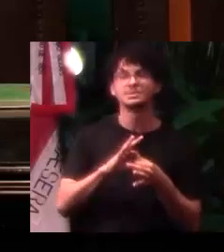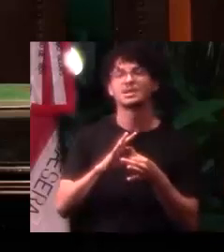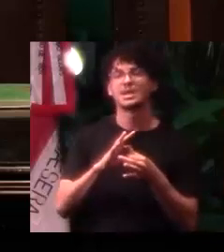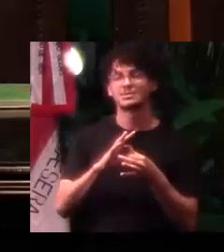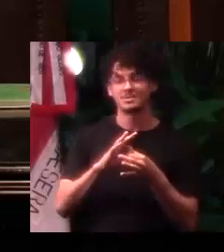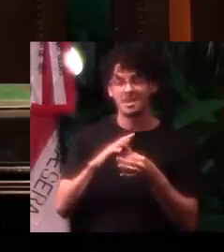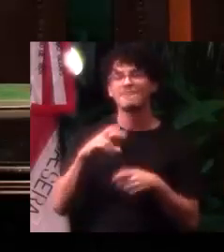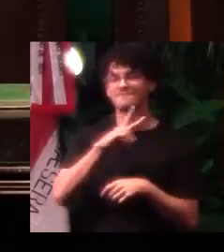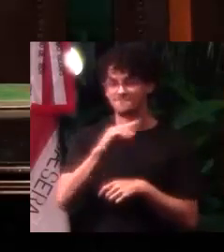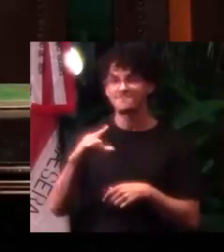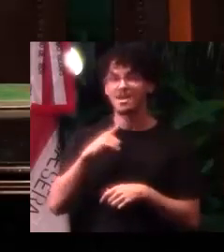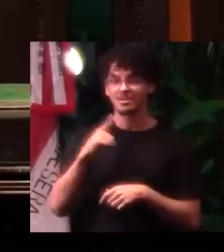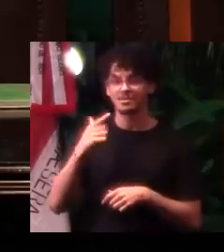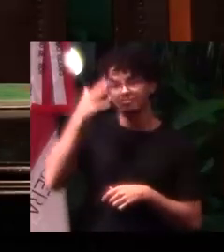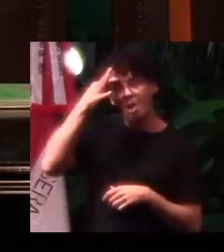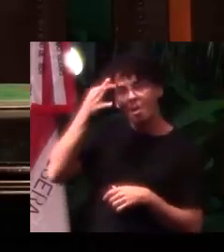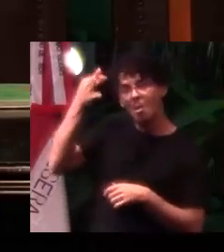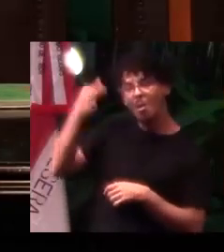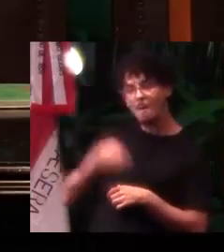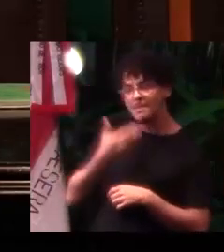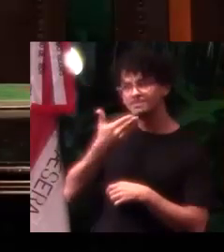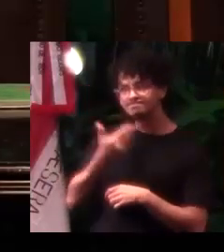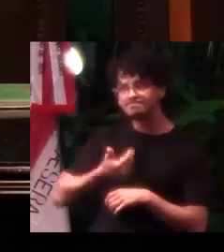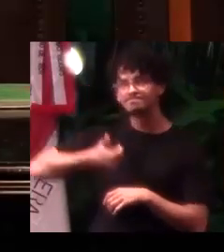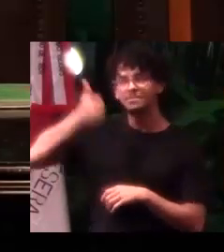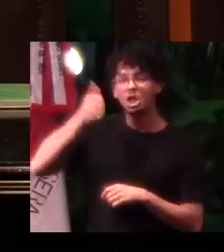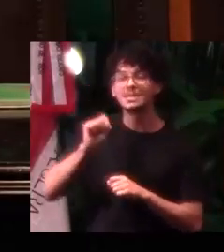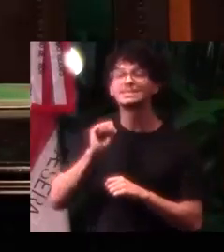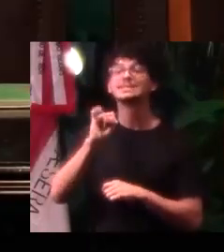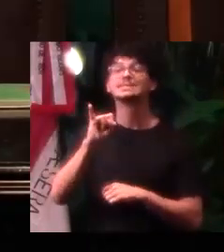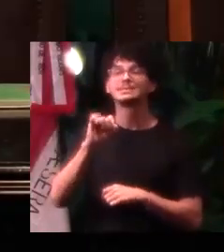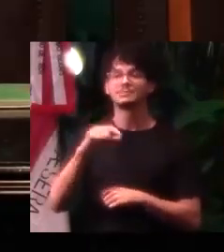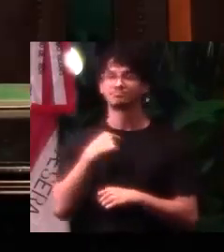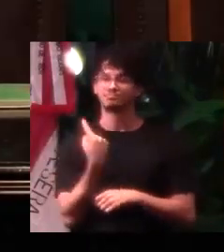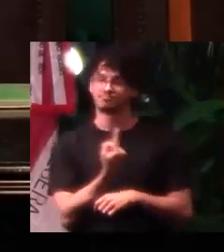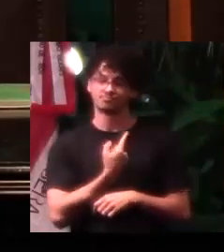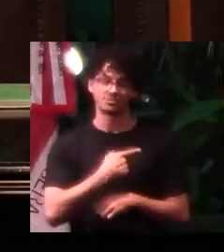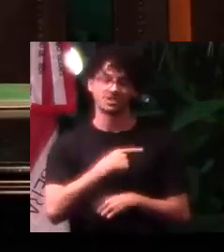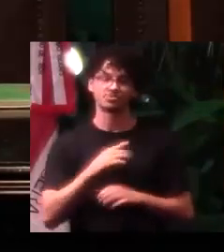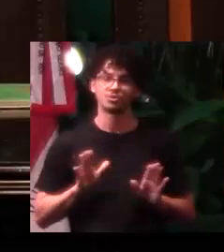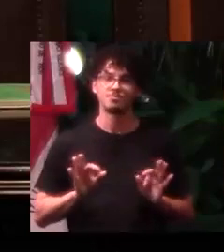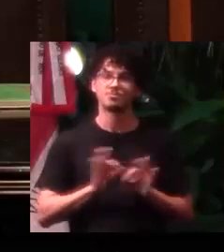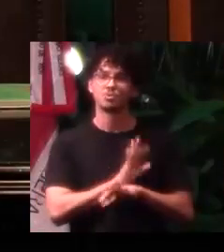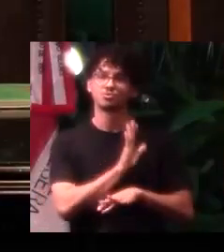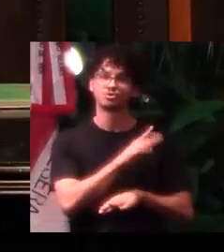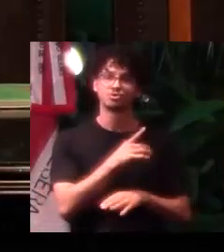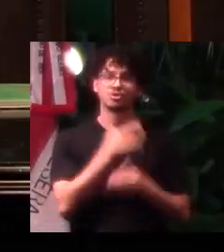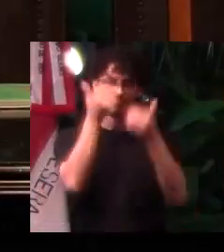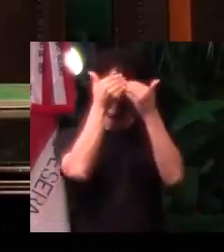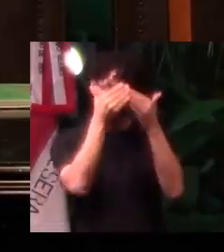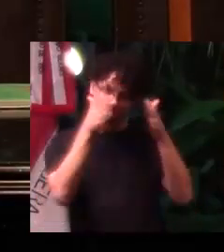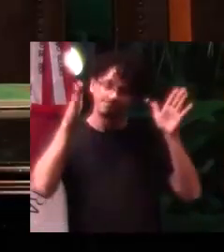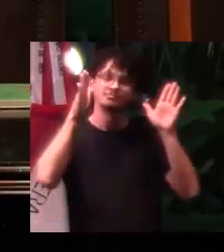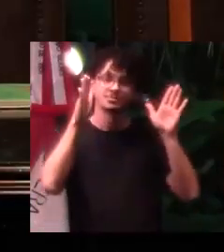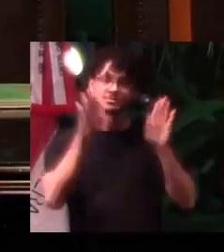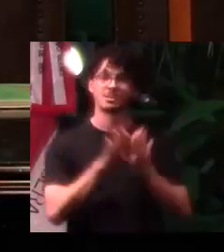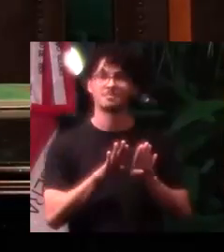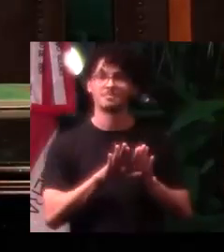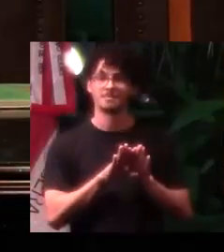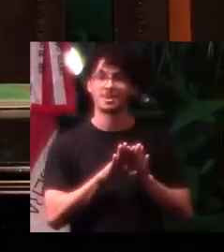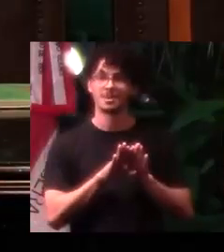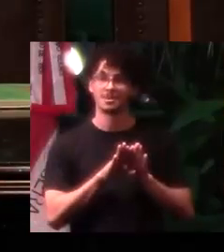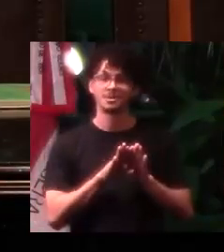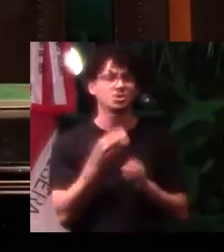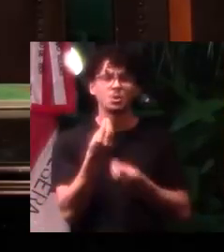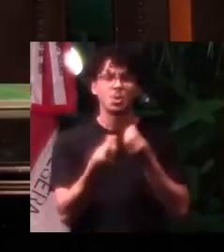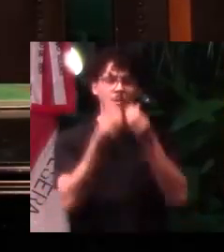se nós tivermos ampliados os nossos horizontes de mundo, que são ampliados por meio